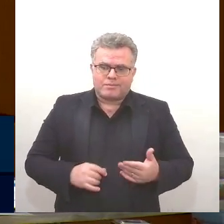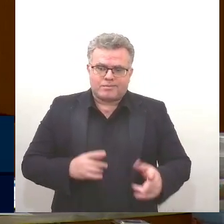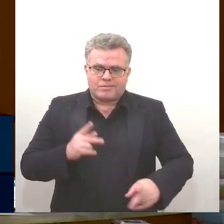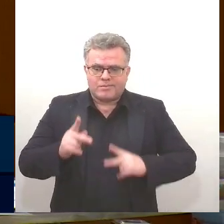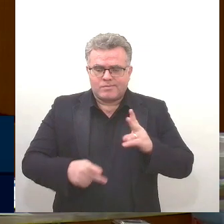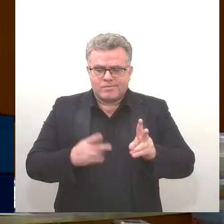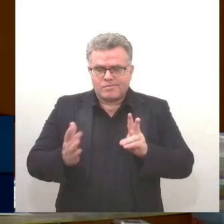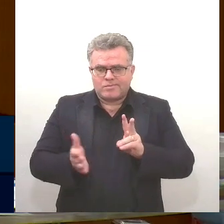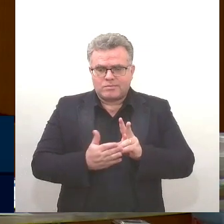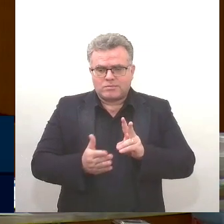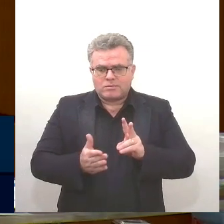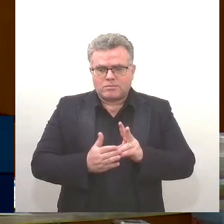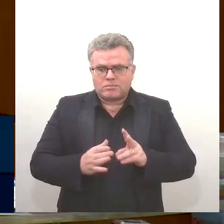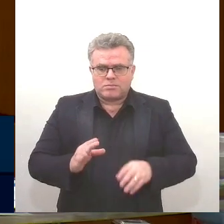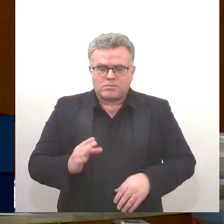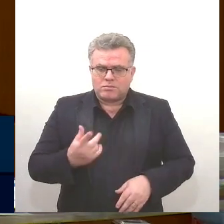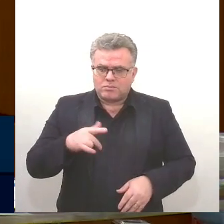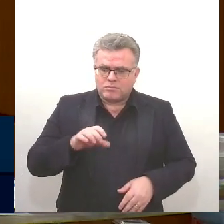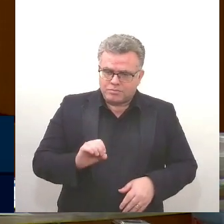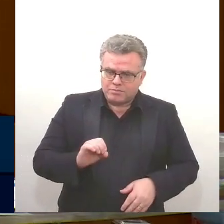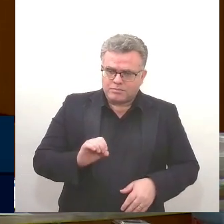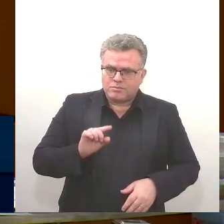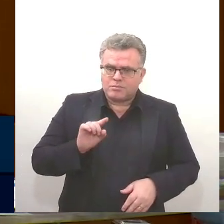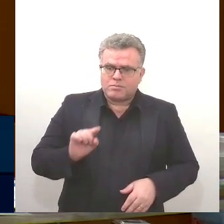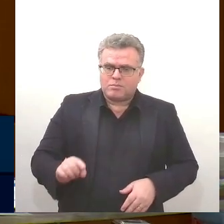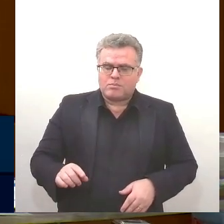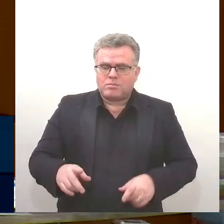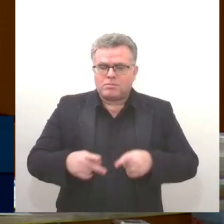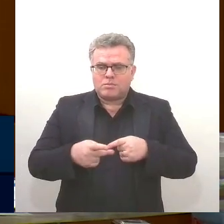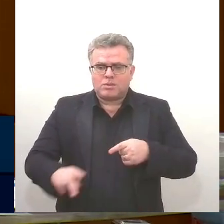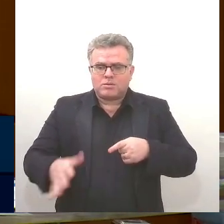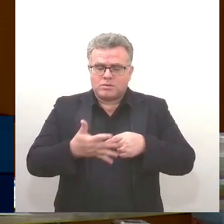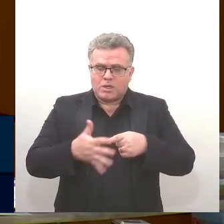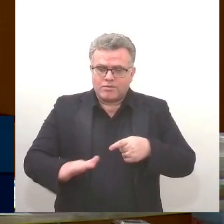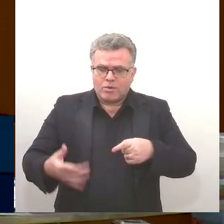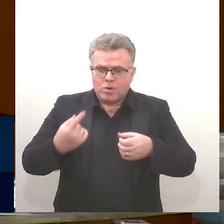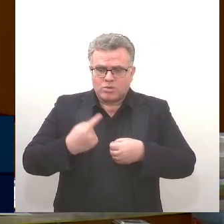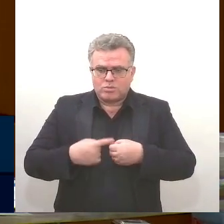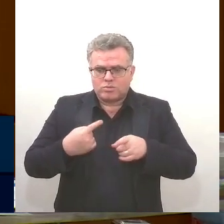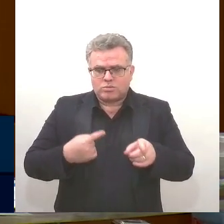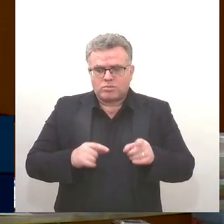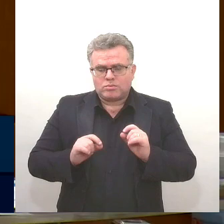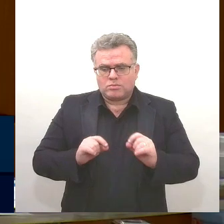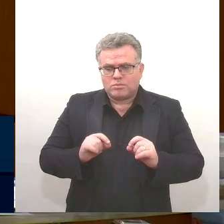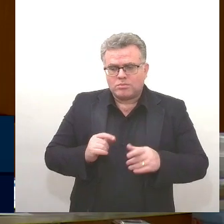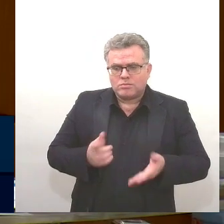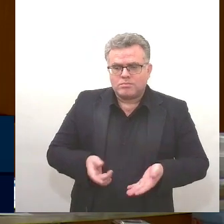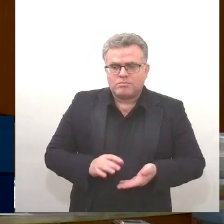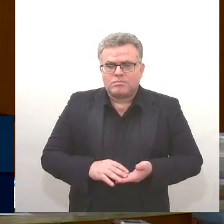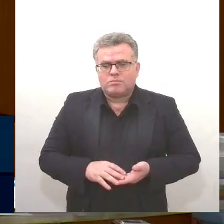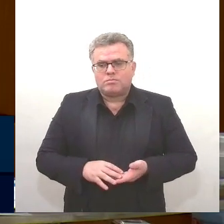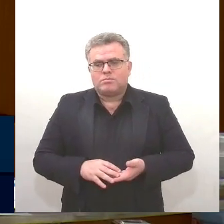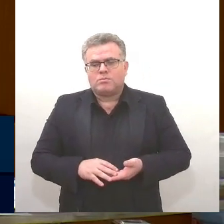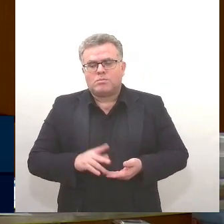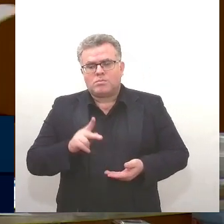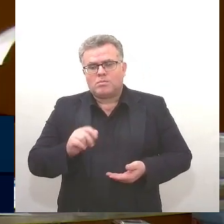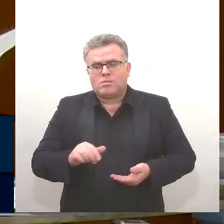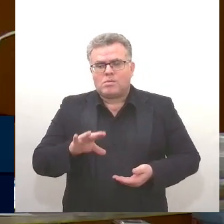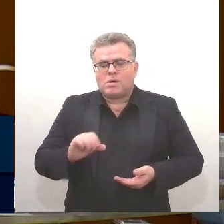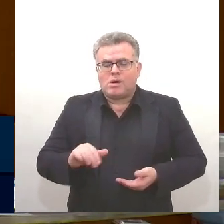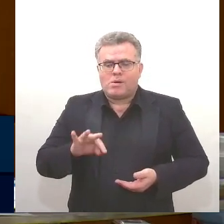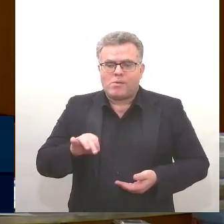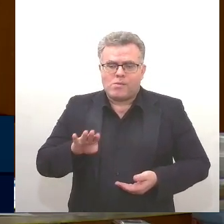Folha no no povo eh func chó ali em Pacatuba em Neópolis e que a